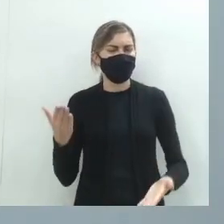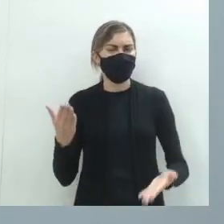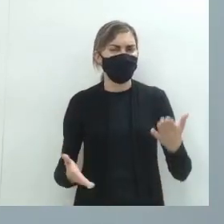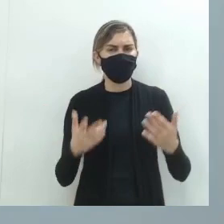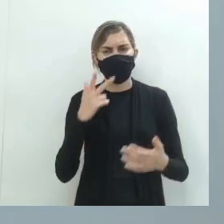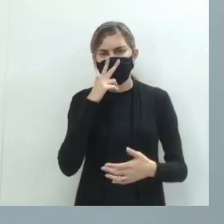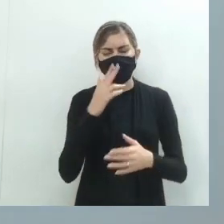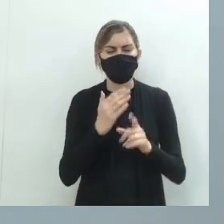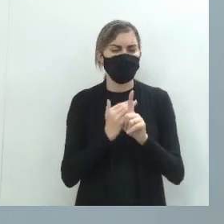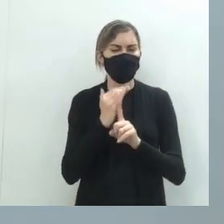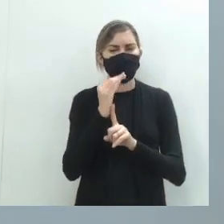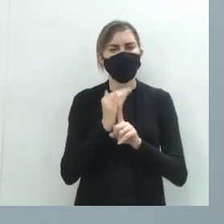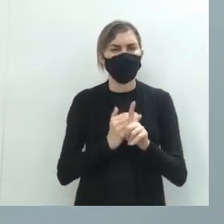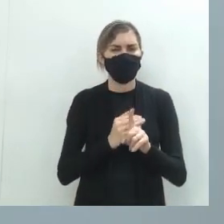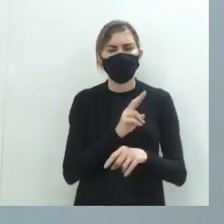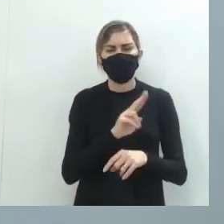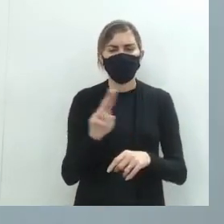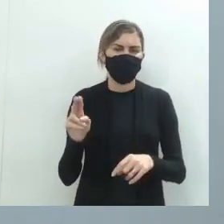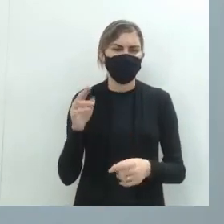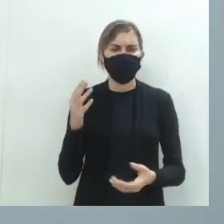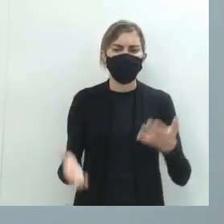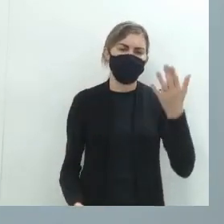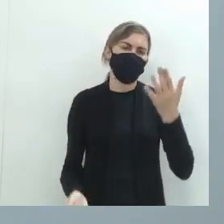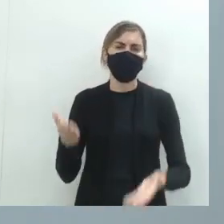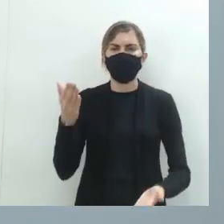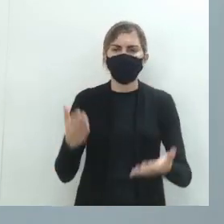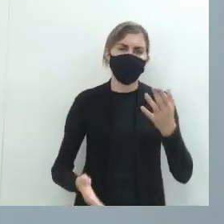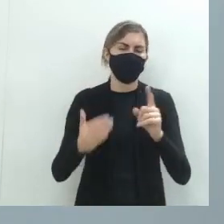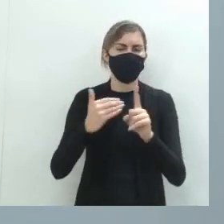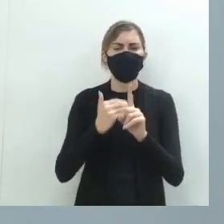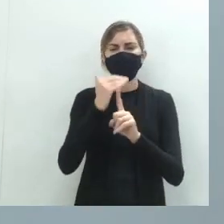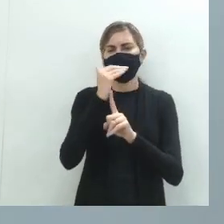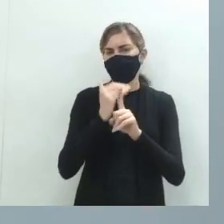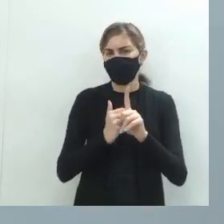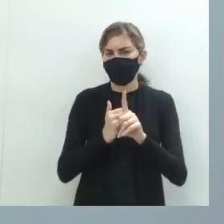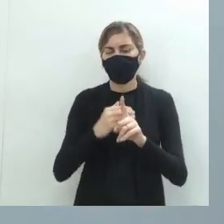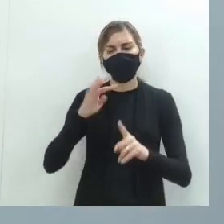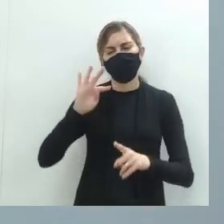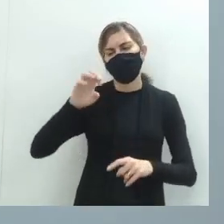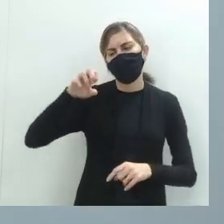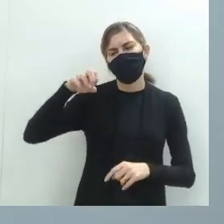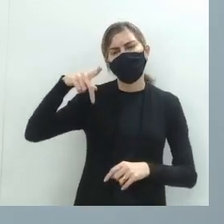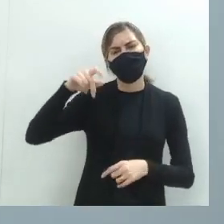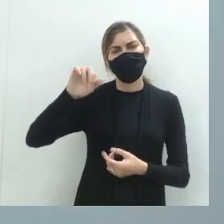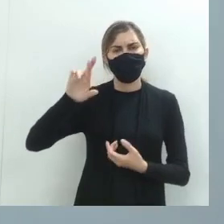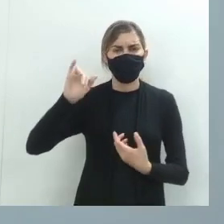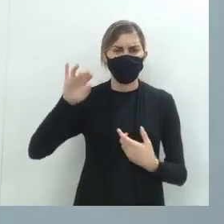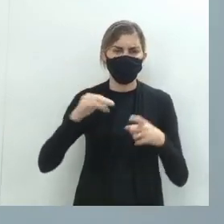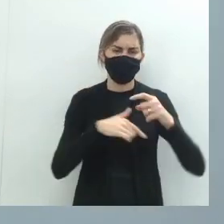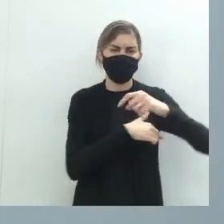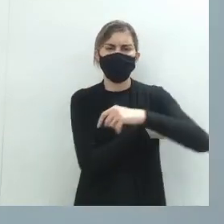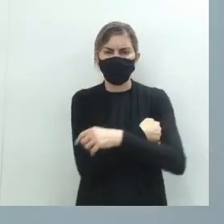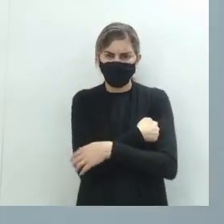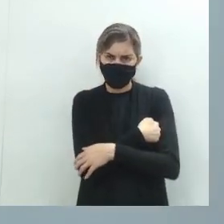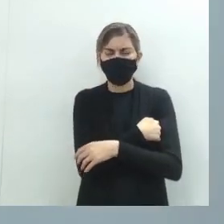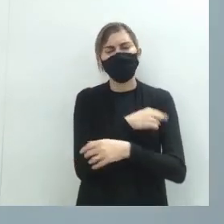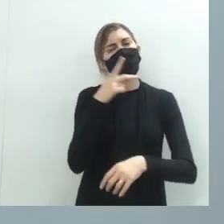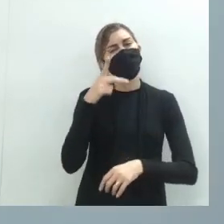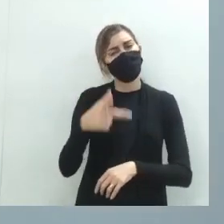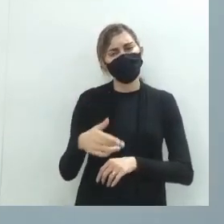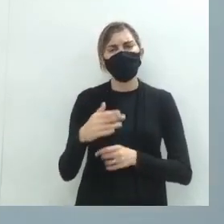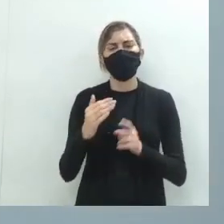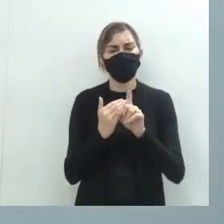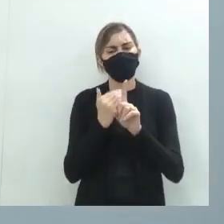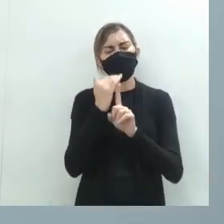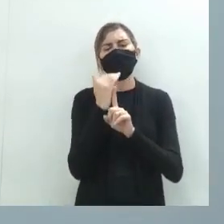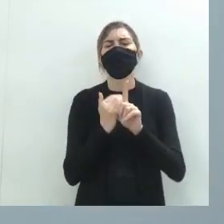quê? Temperatura, chamada de equilíbrio térmico. Então a temperatura do termômetro é a mesma